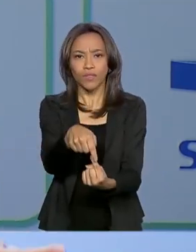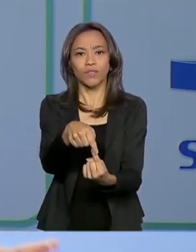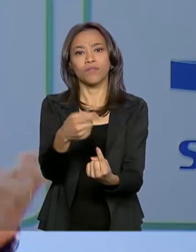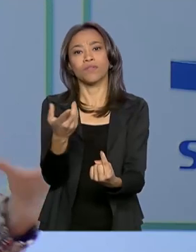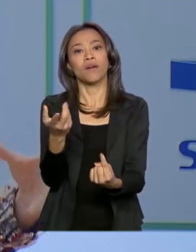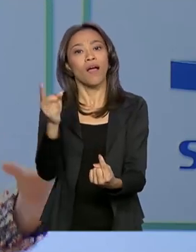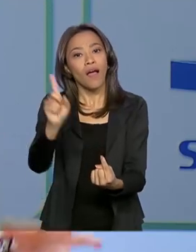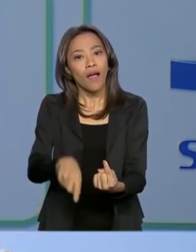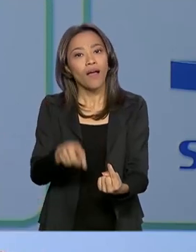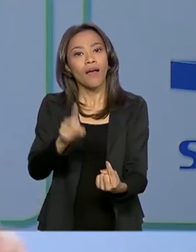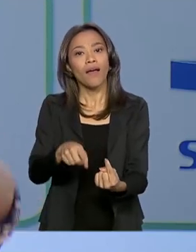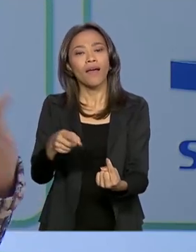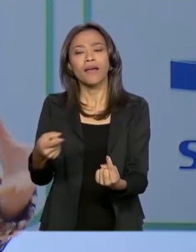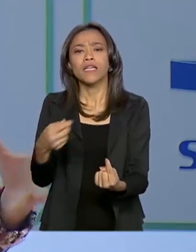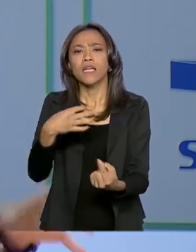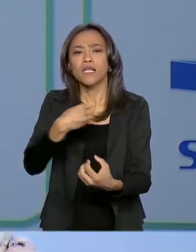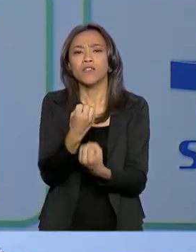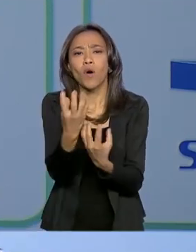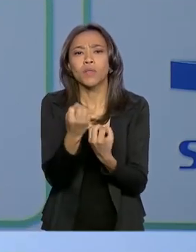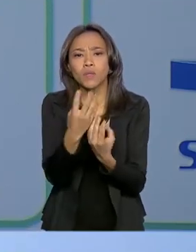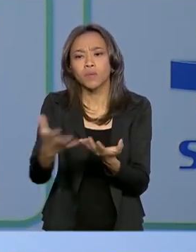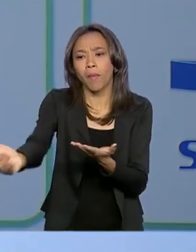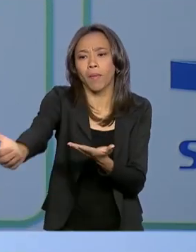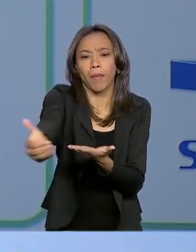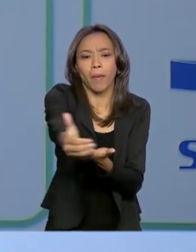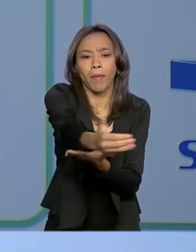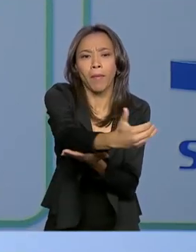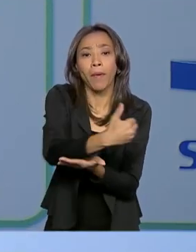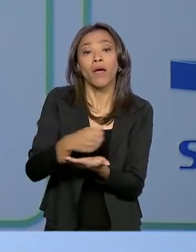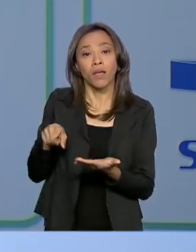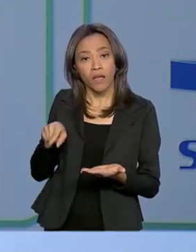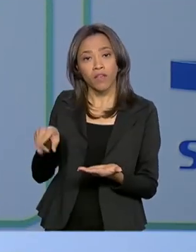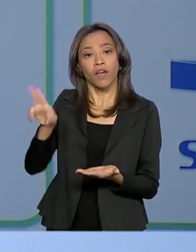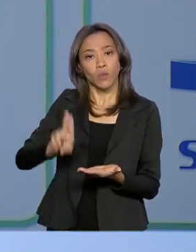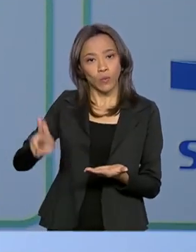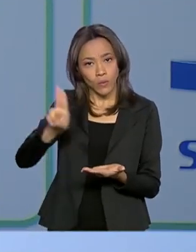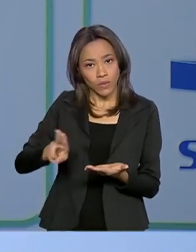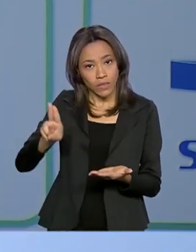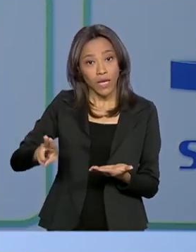dispositivos móveis de coleta que nós vamos usar na operação do Censo Demográfico 2020. que de instituições,